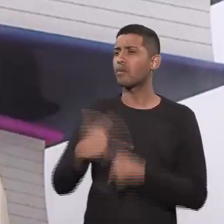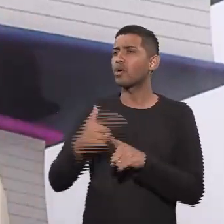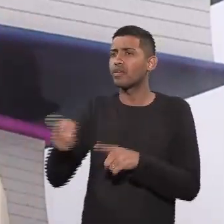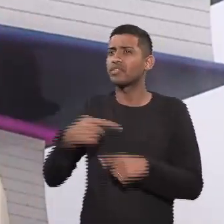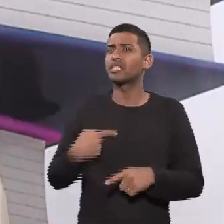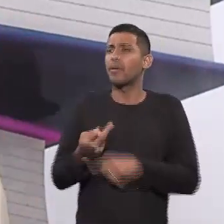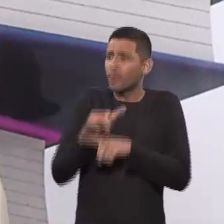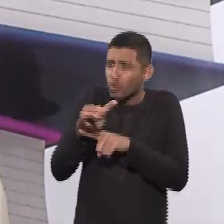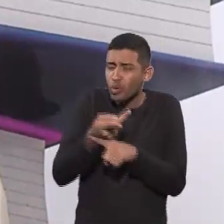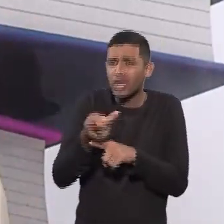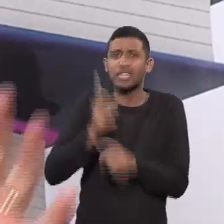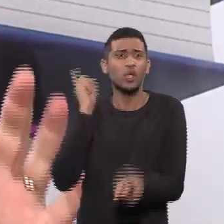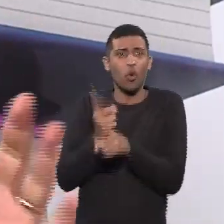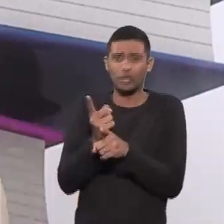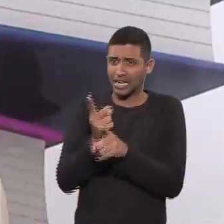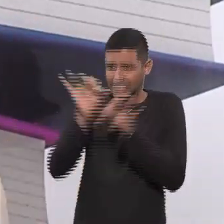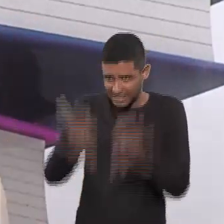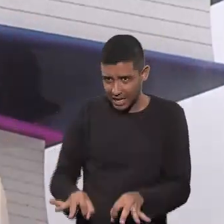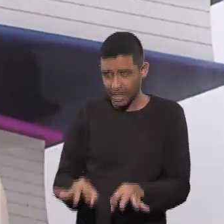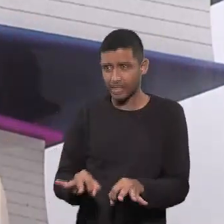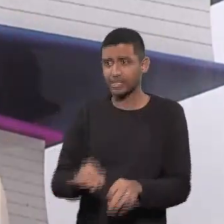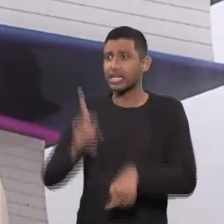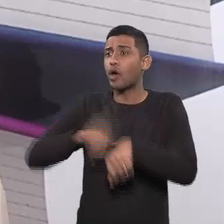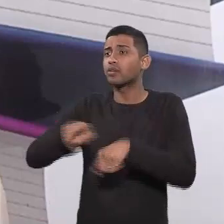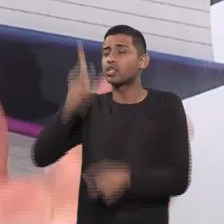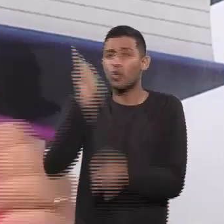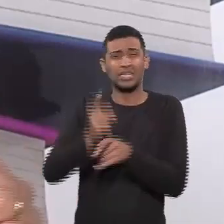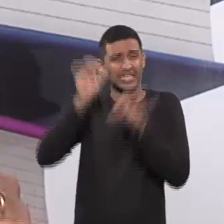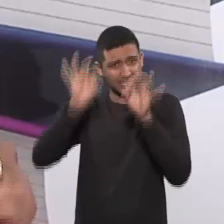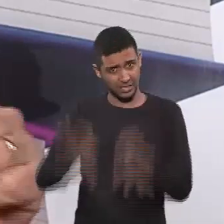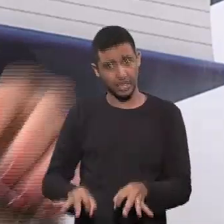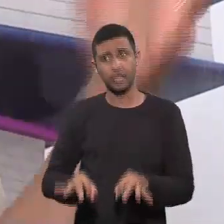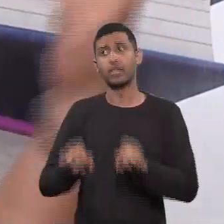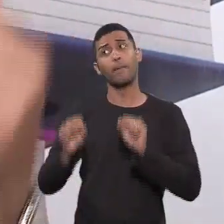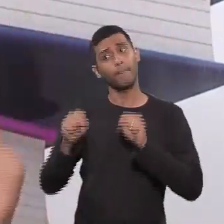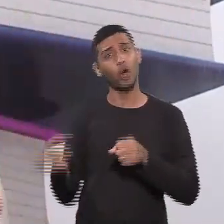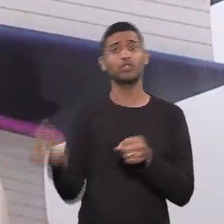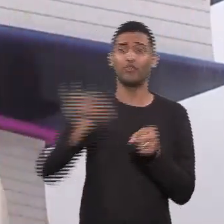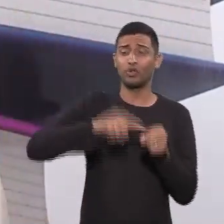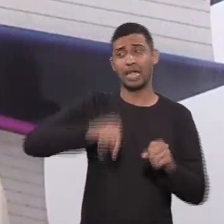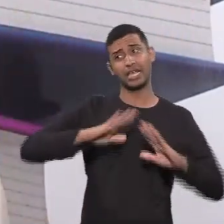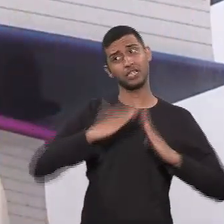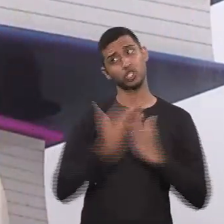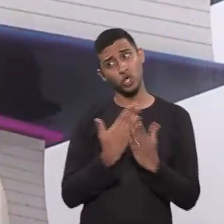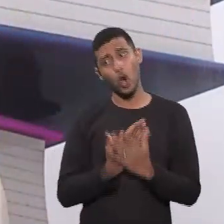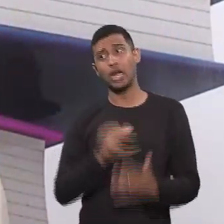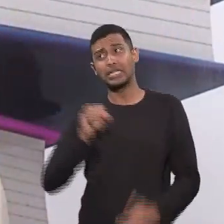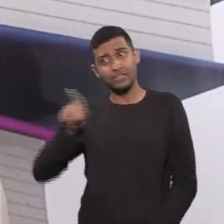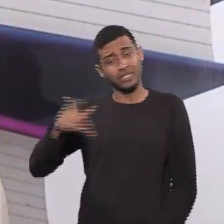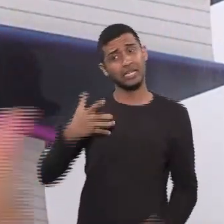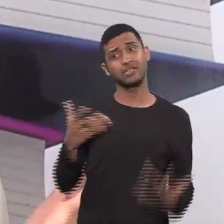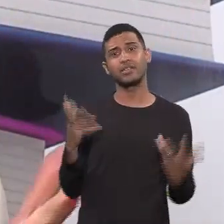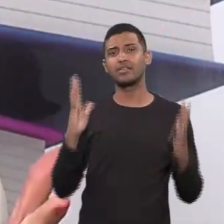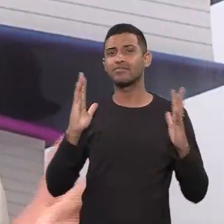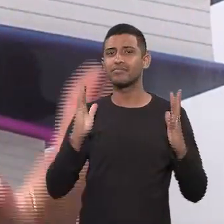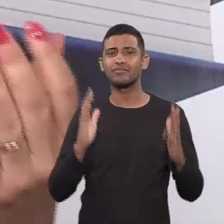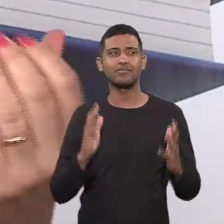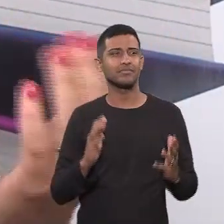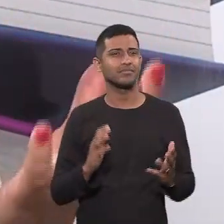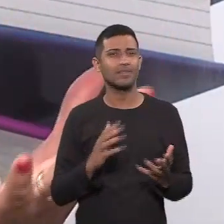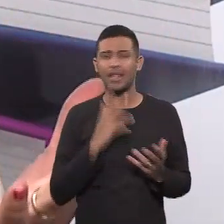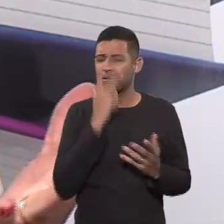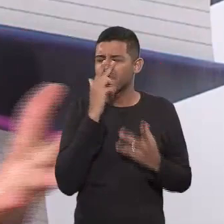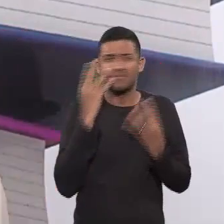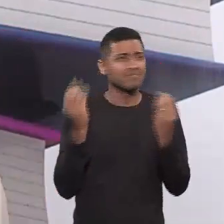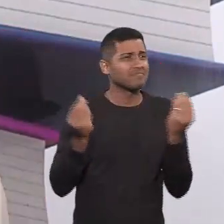está buscando o diagnóstico dele. Quando você souber o diagnóstico dele, você pode até voltar para cá se você quiser. Mas, sabe, te